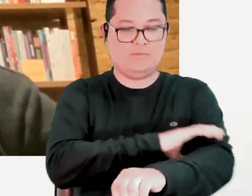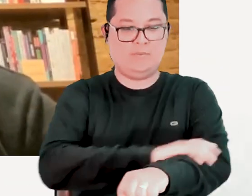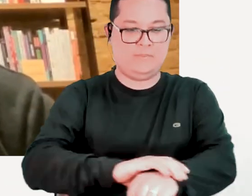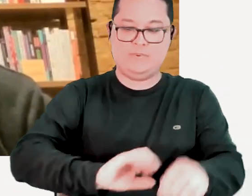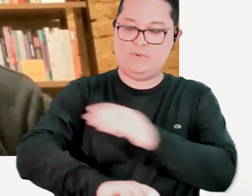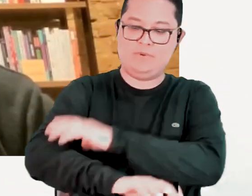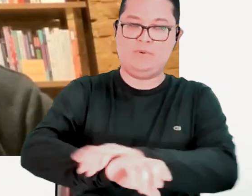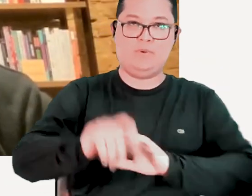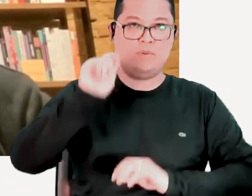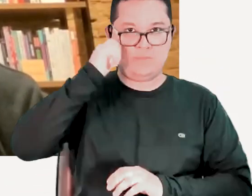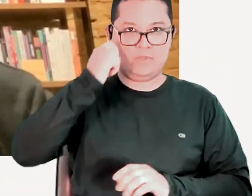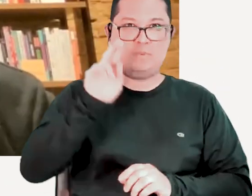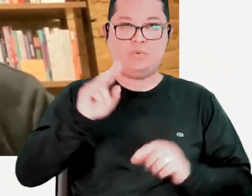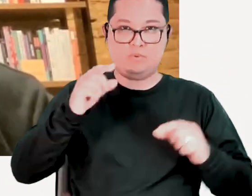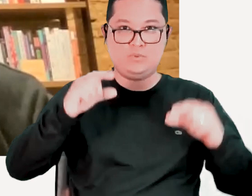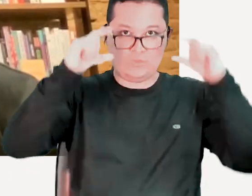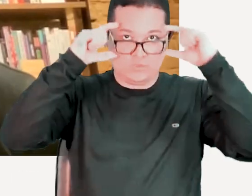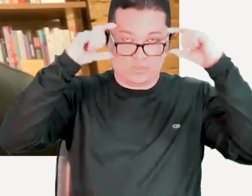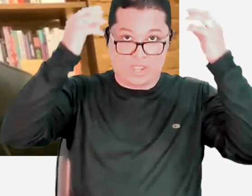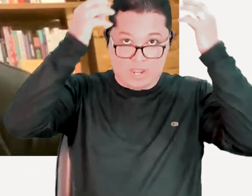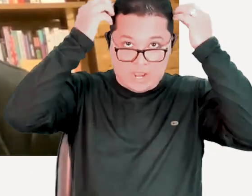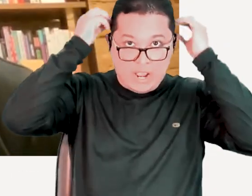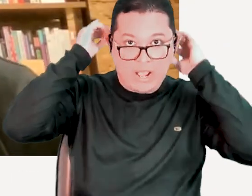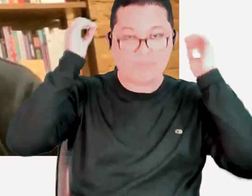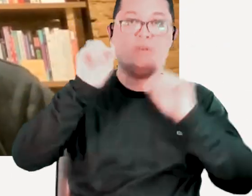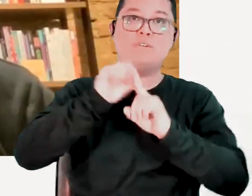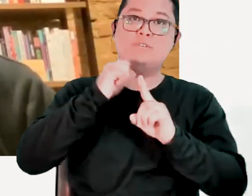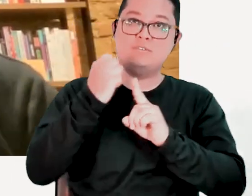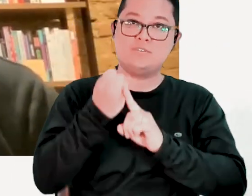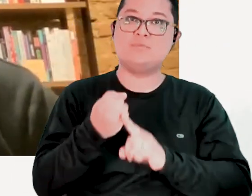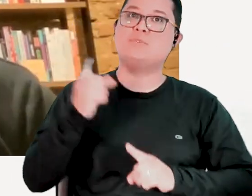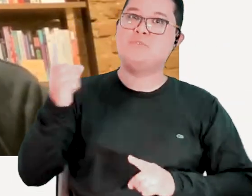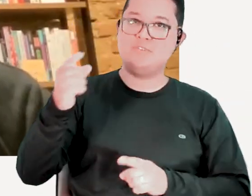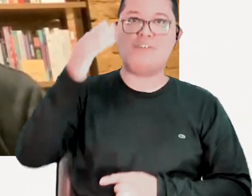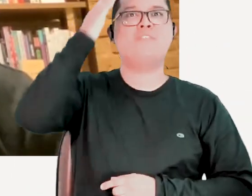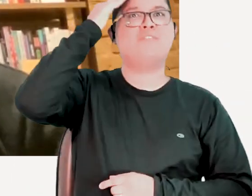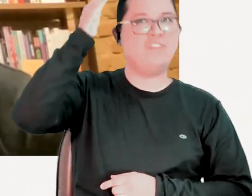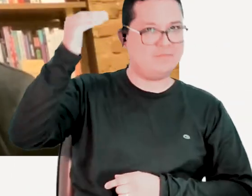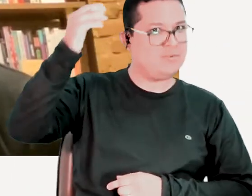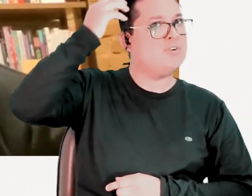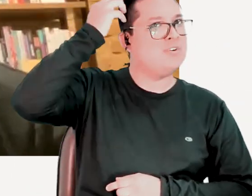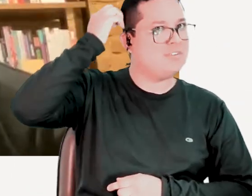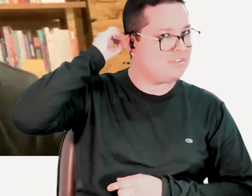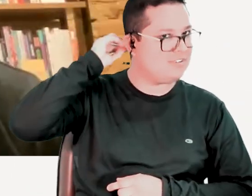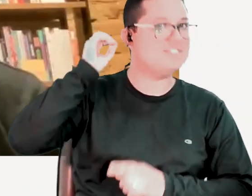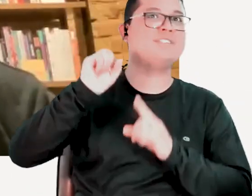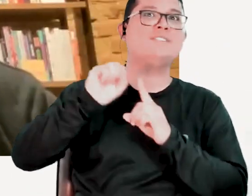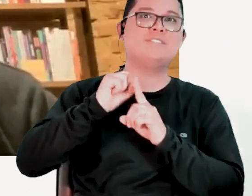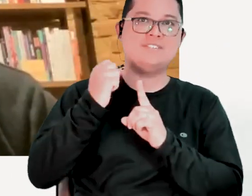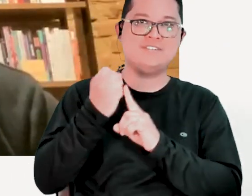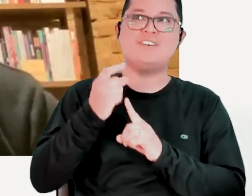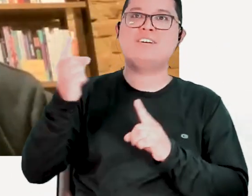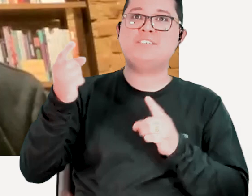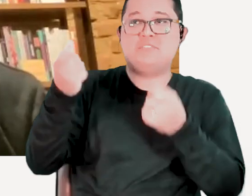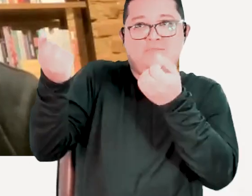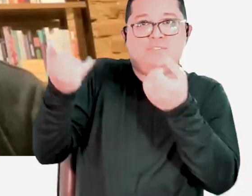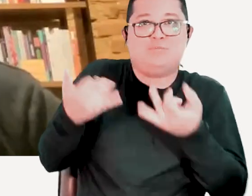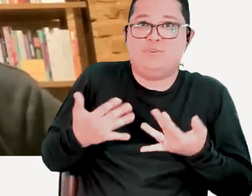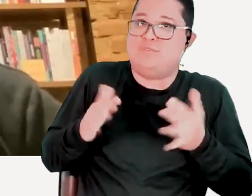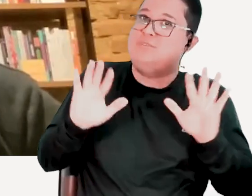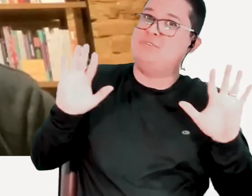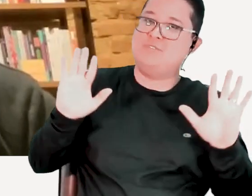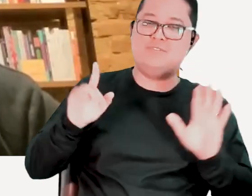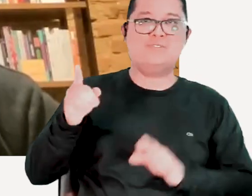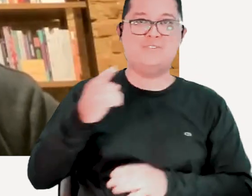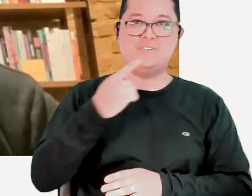usa óculos e está com cabelo social. O cabelo dele já está famoso. É assim que ele descreve o cabelo dele,